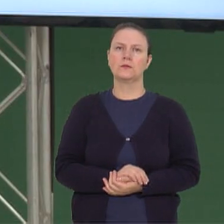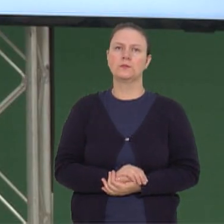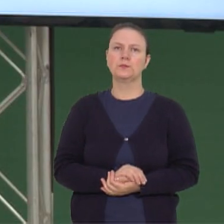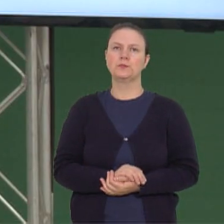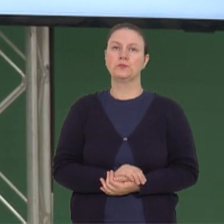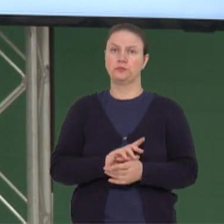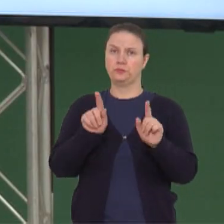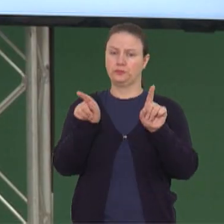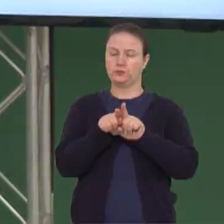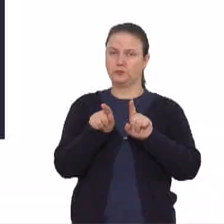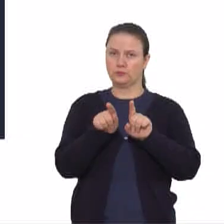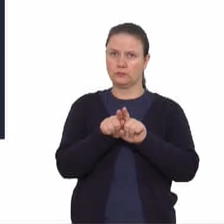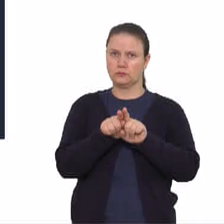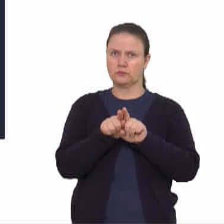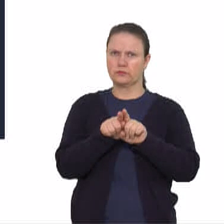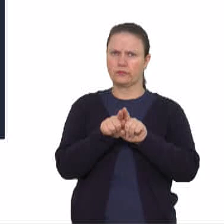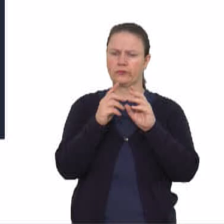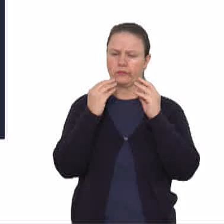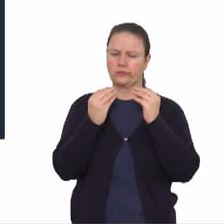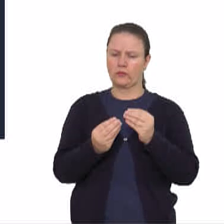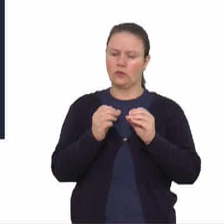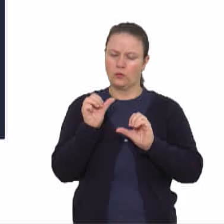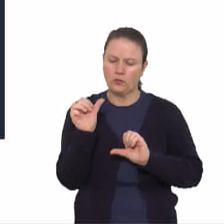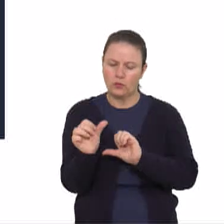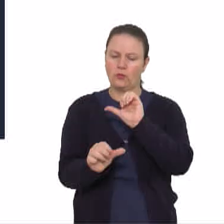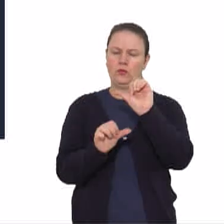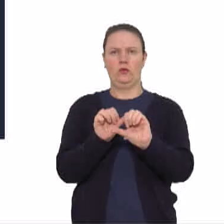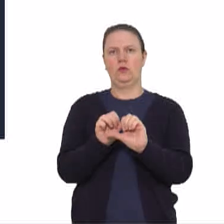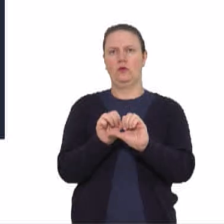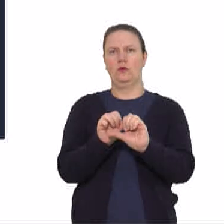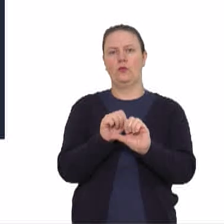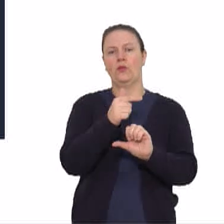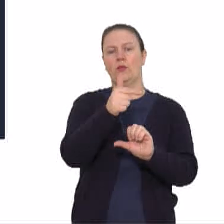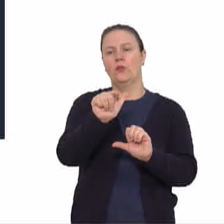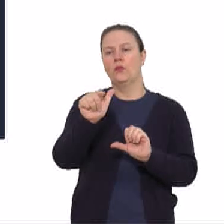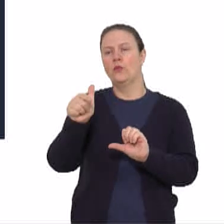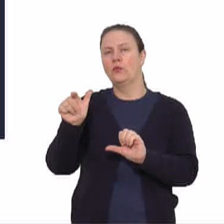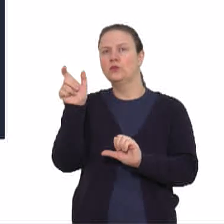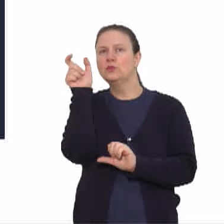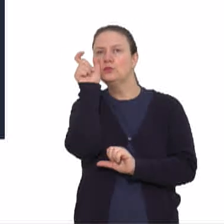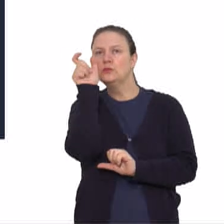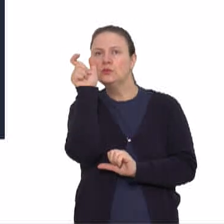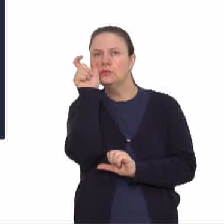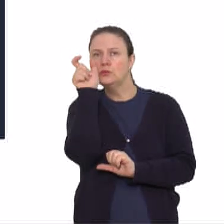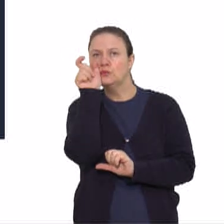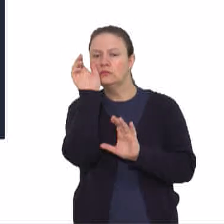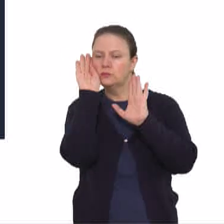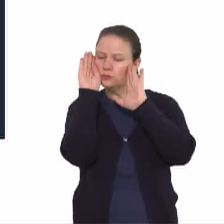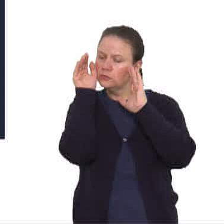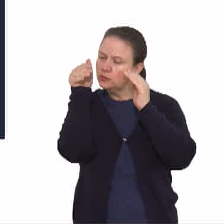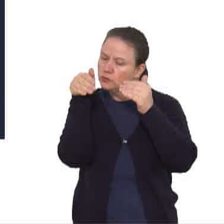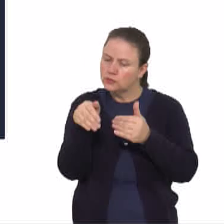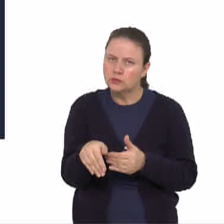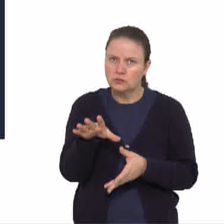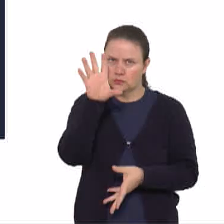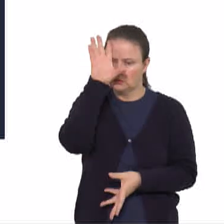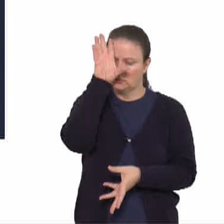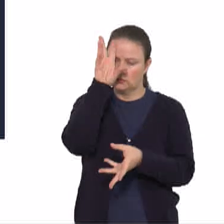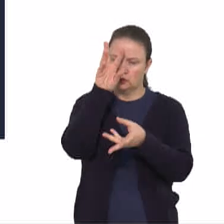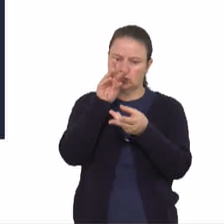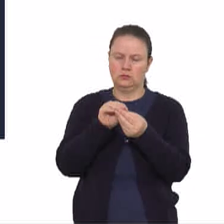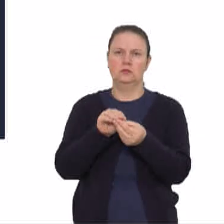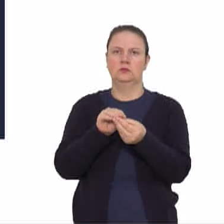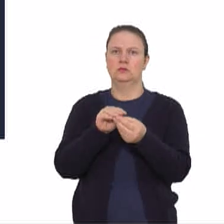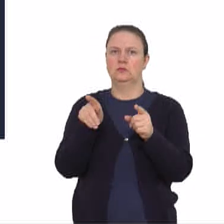A capacidade de transformar uma coisa em outra é o que interessa para a compreensão da sua